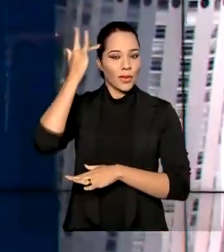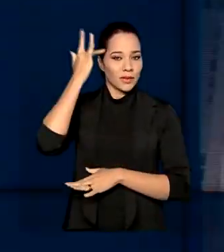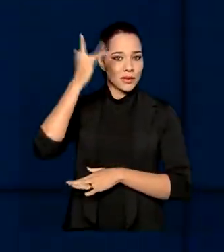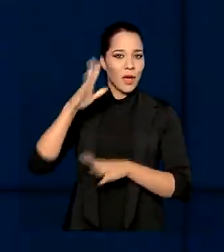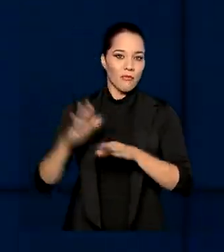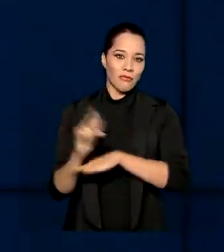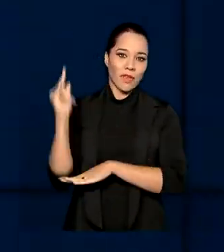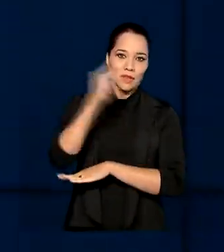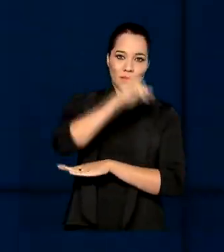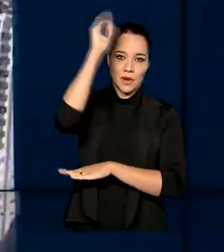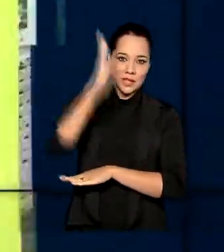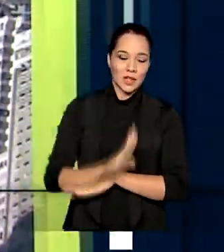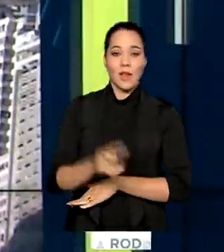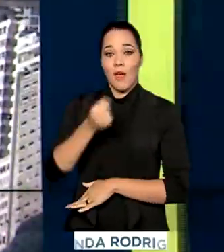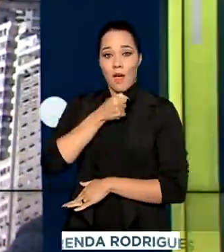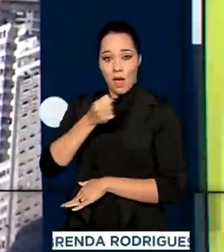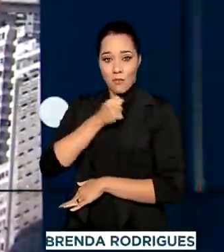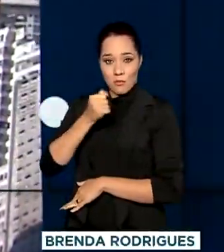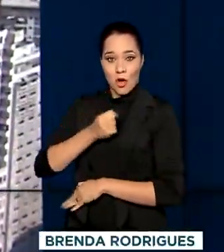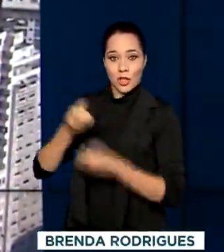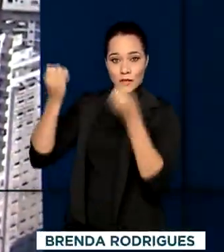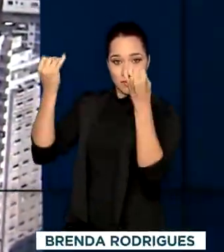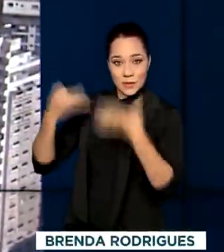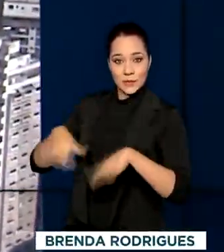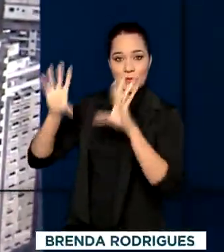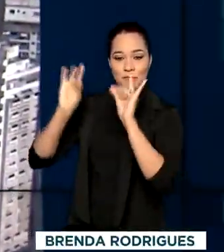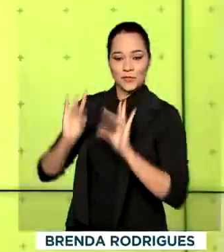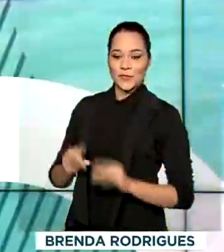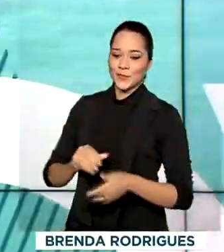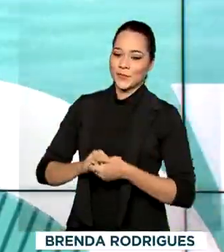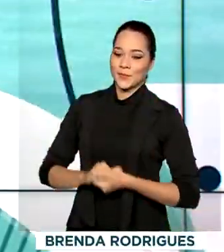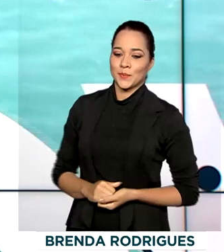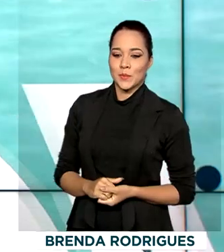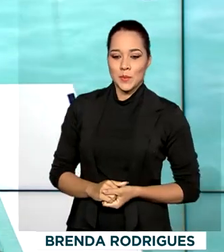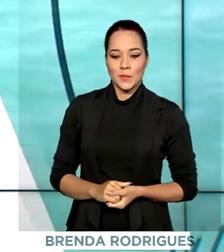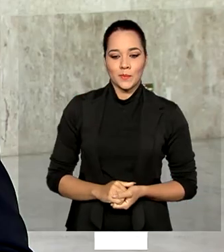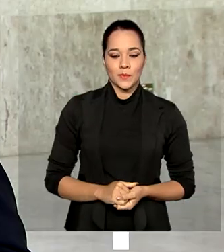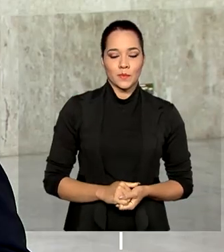a aviação brasileira. O repórter Glauco de Queiroz tem os detalhes.